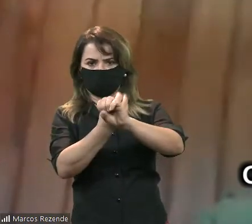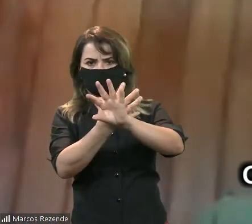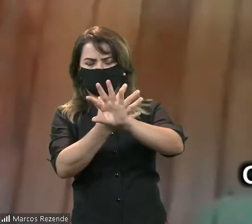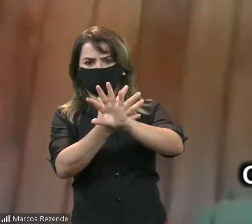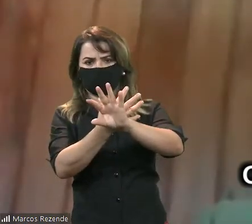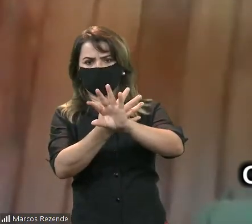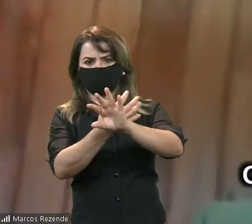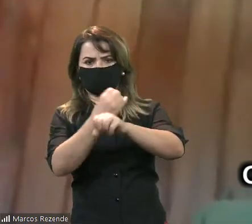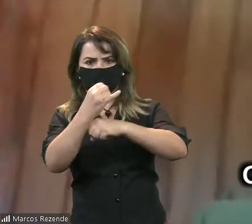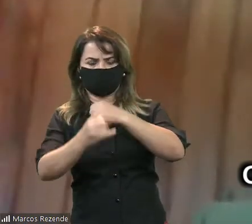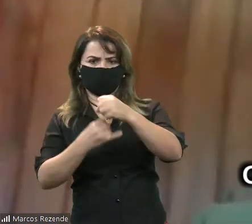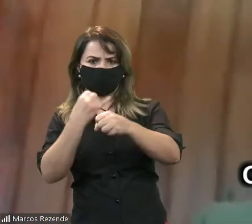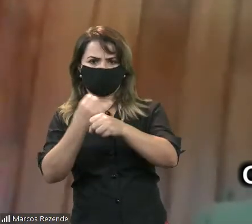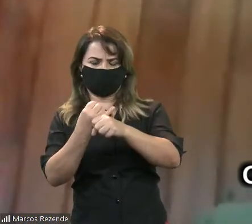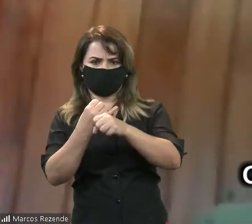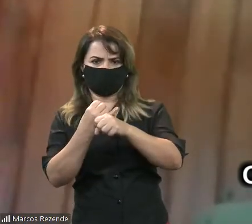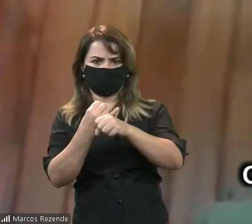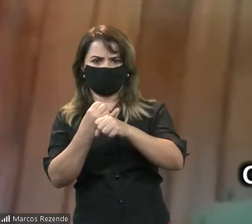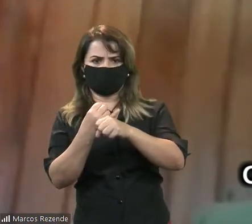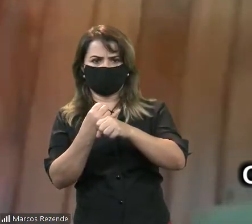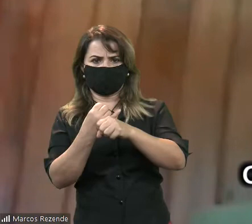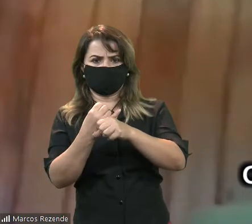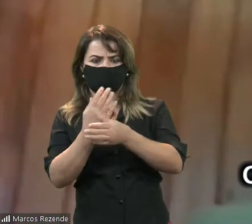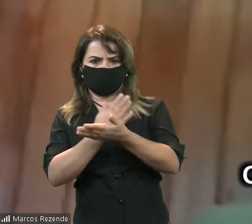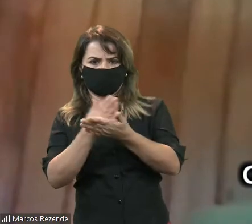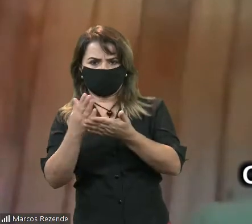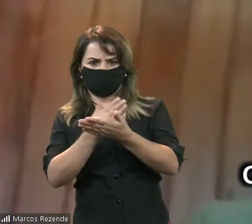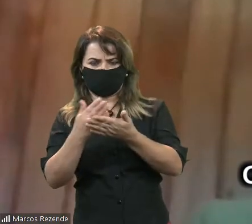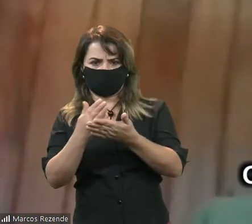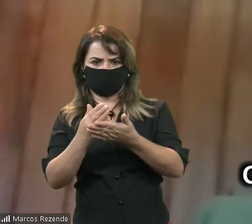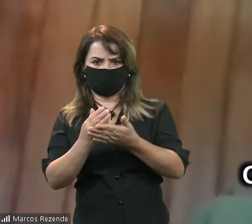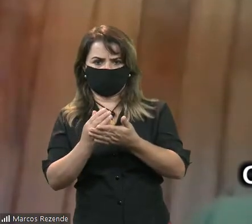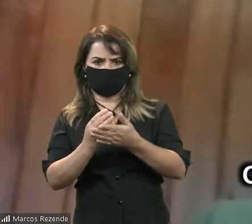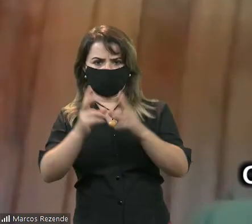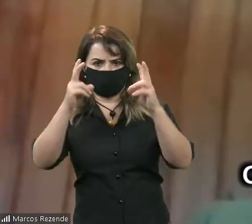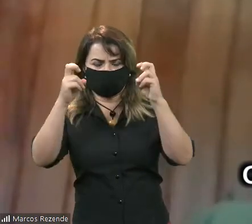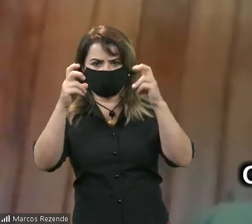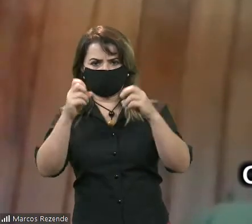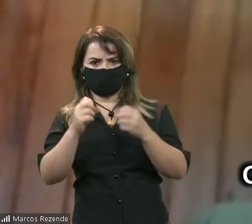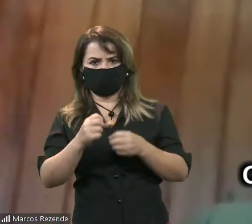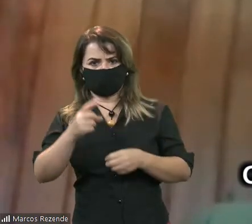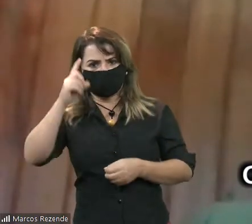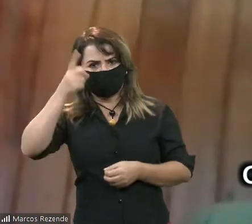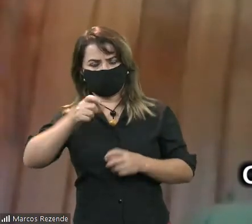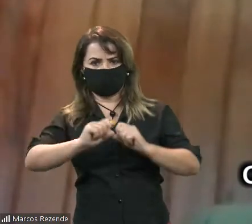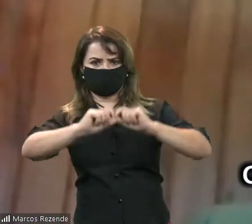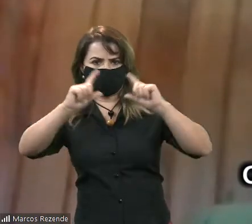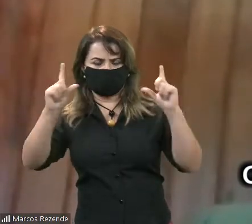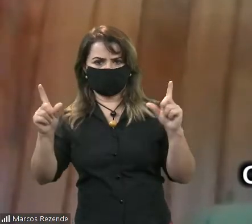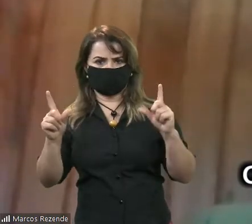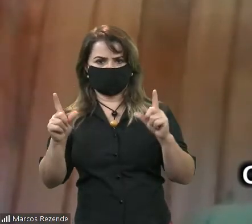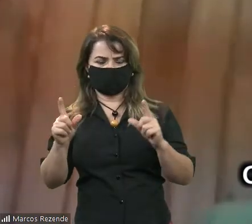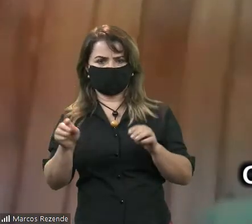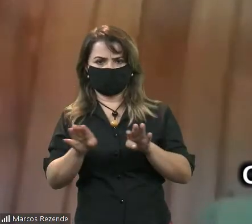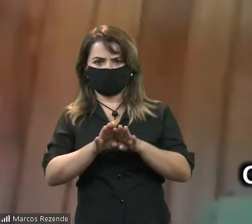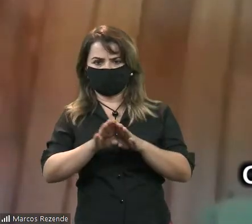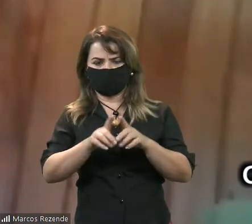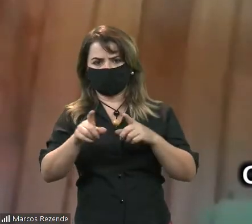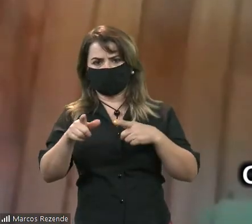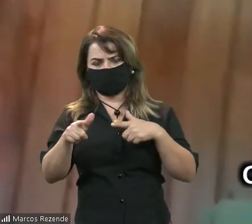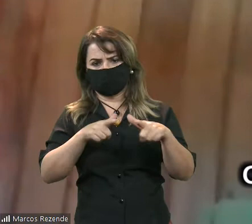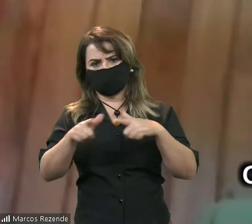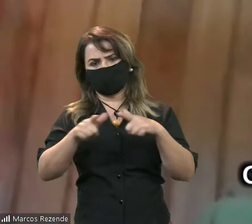somente iniciadas na ordem do dia, subtraindo das sessões ordinárias